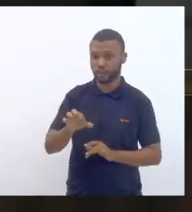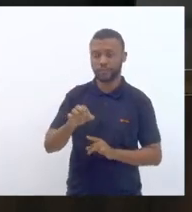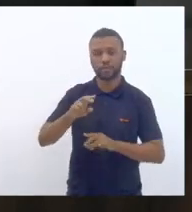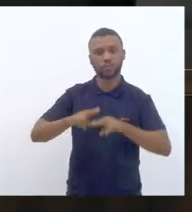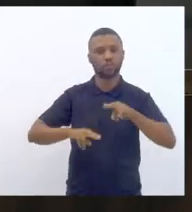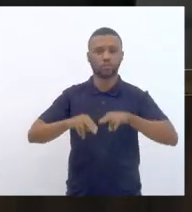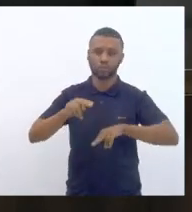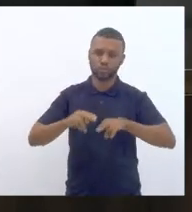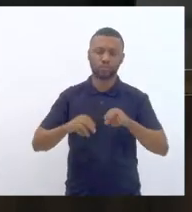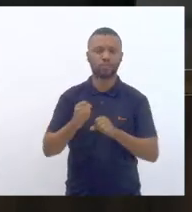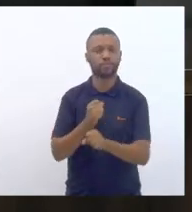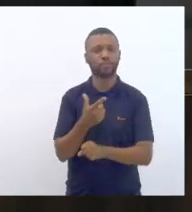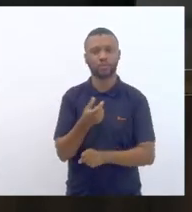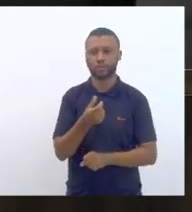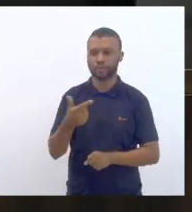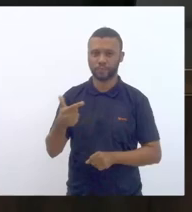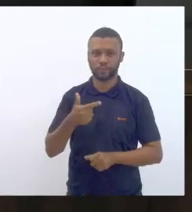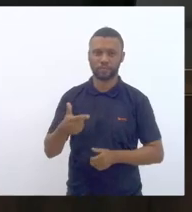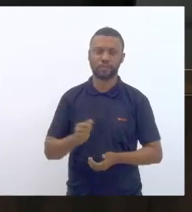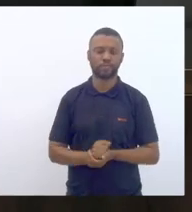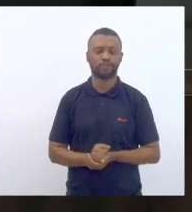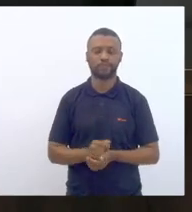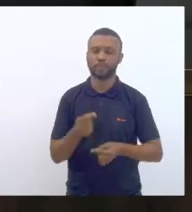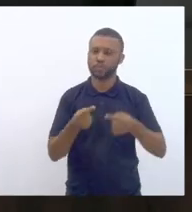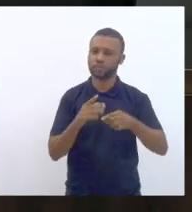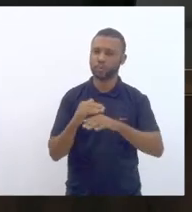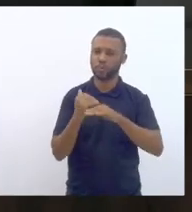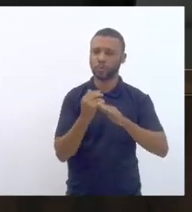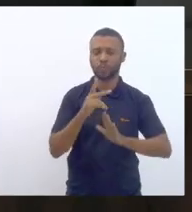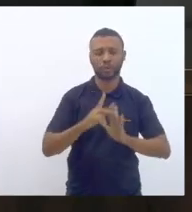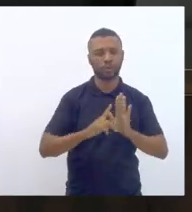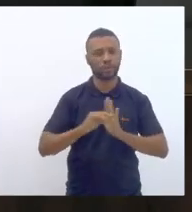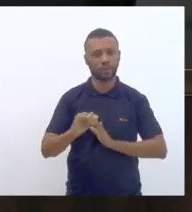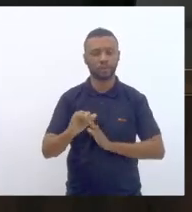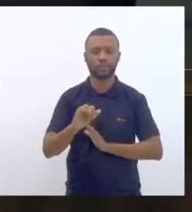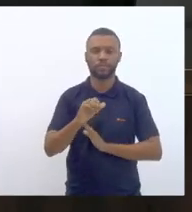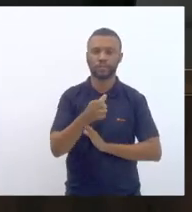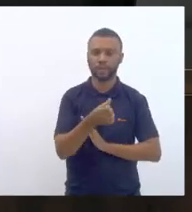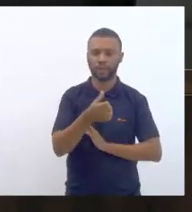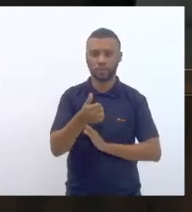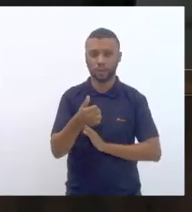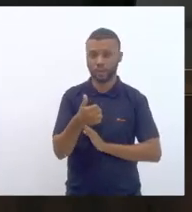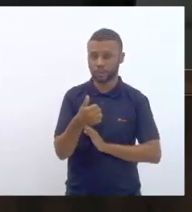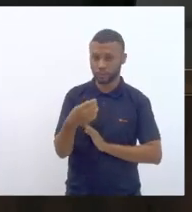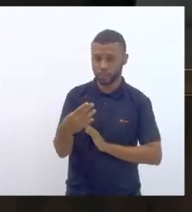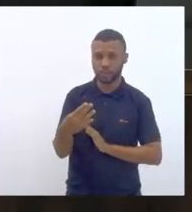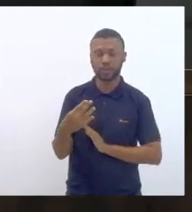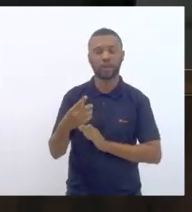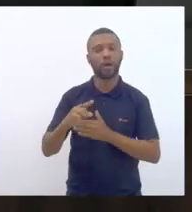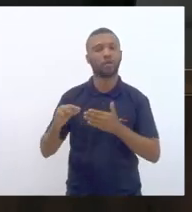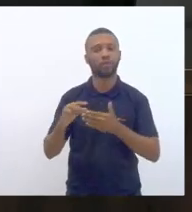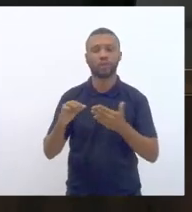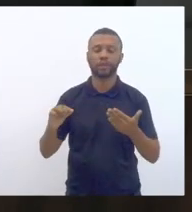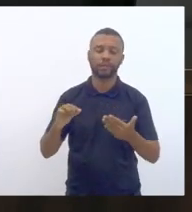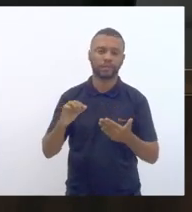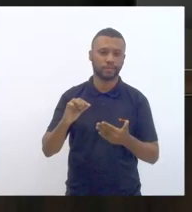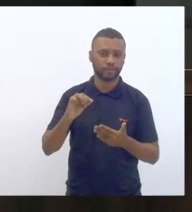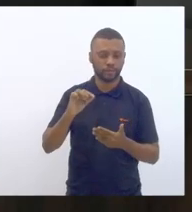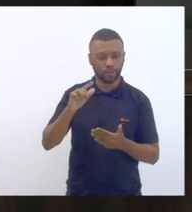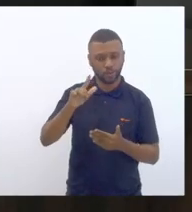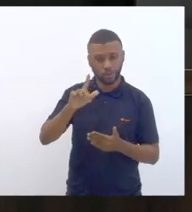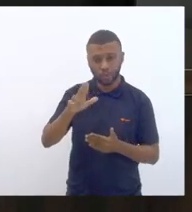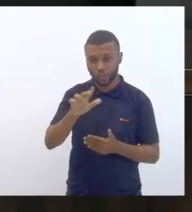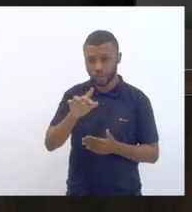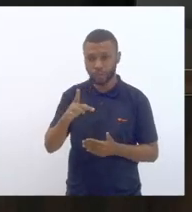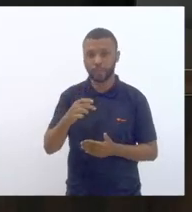junho de 22. Em regime de urgência e discussão única, projeto de lei 61-14-22, de autoria dos deputados Luiz Paulo e André Siciliano, que